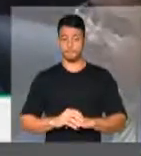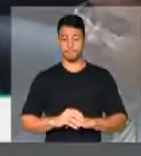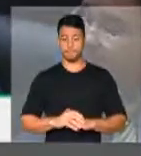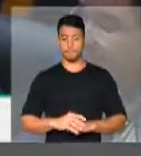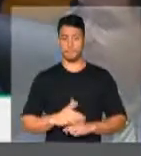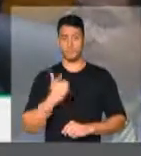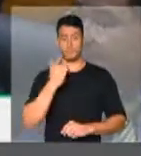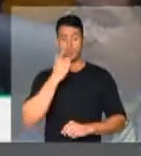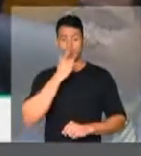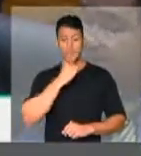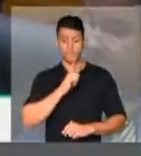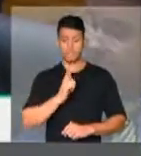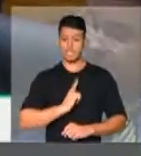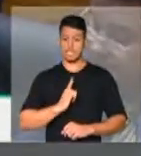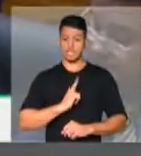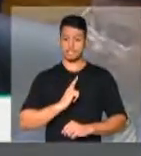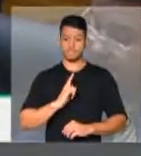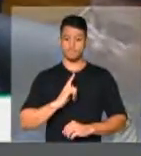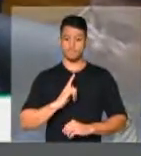para concluir,